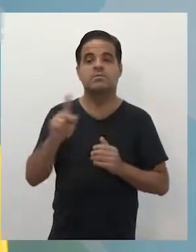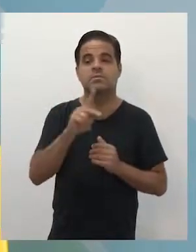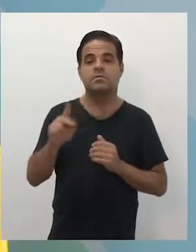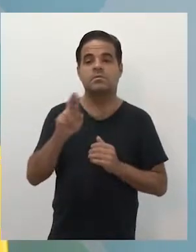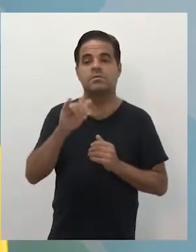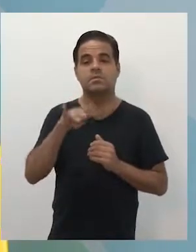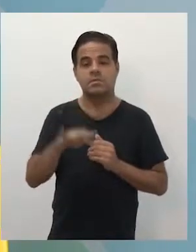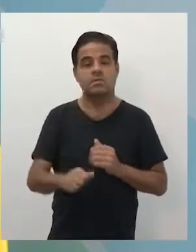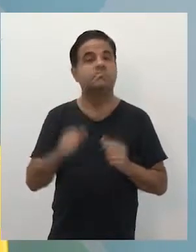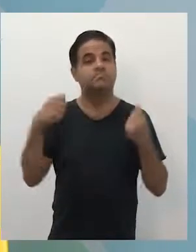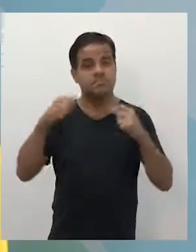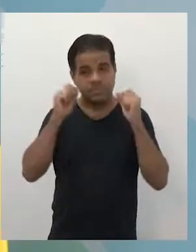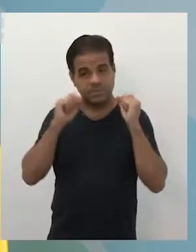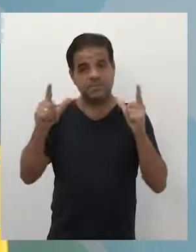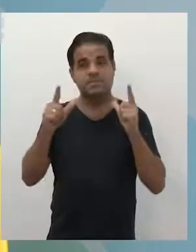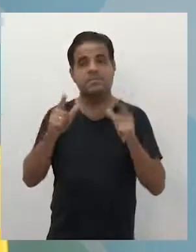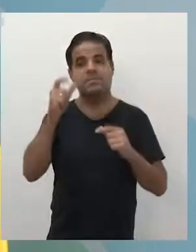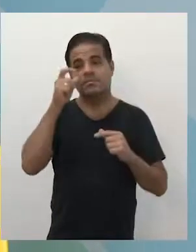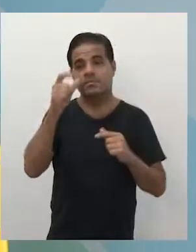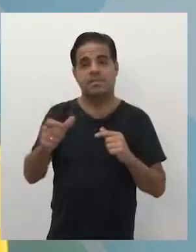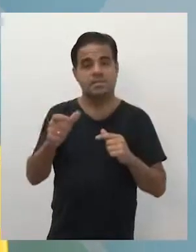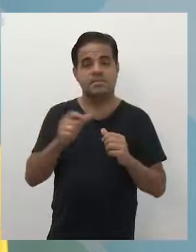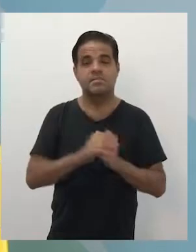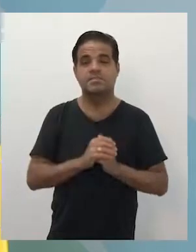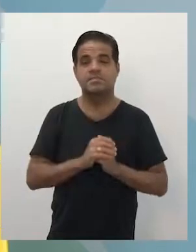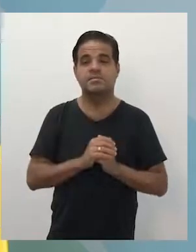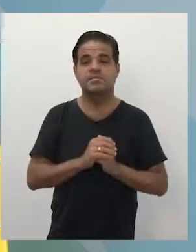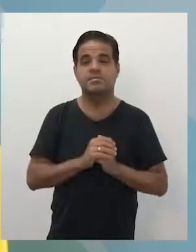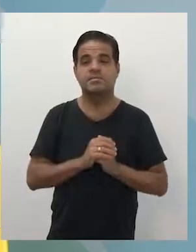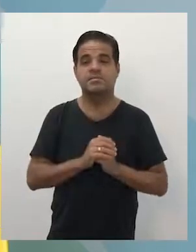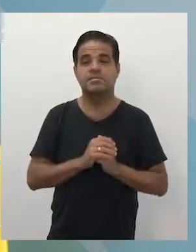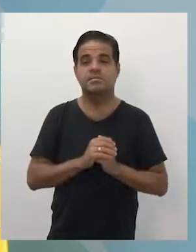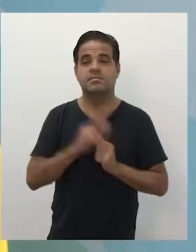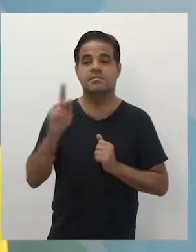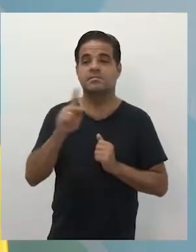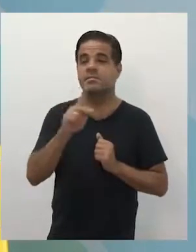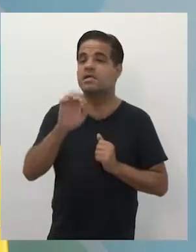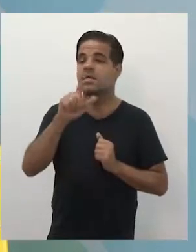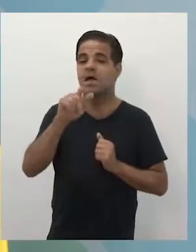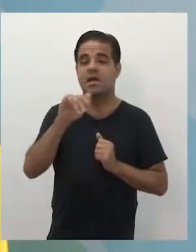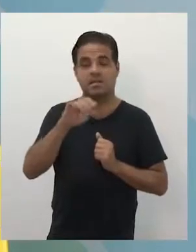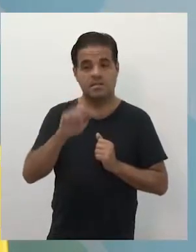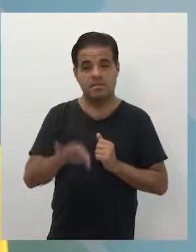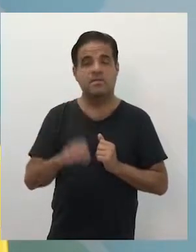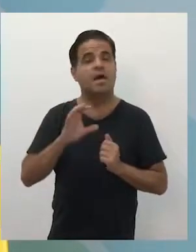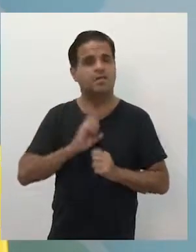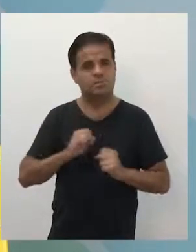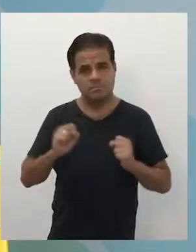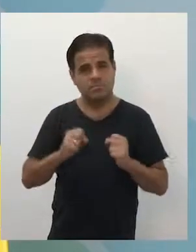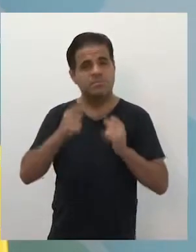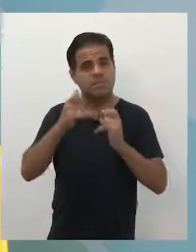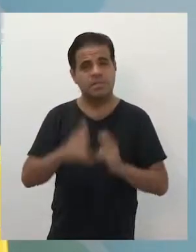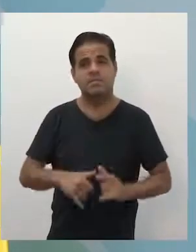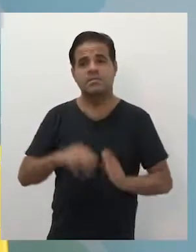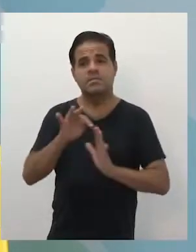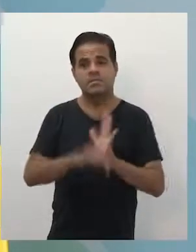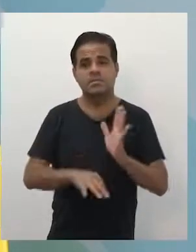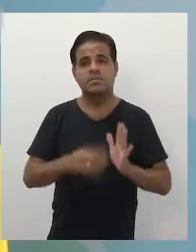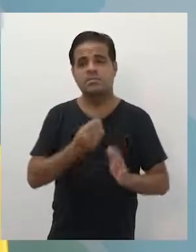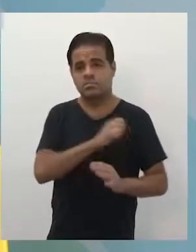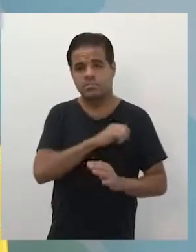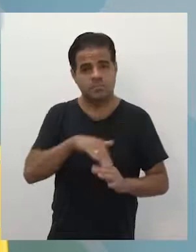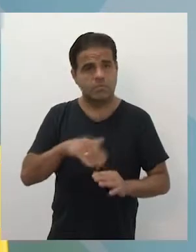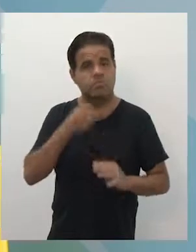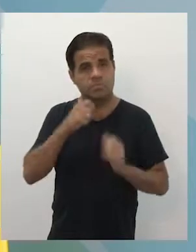Rita, sim, despertar o interesse. A Pro Elizabeth colocou, adorou a explicação do texto, até porque é uma leitura comum dos alunos, muito